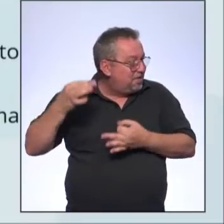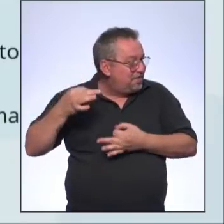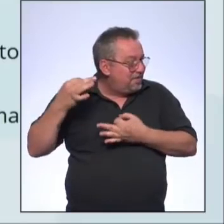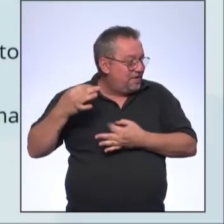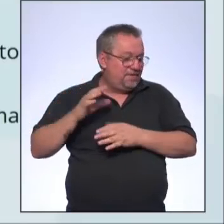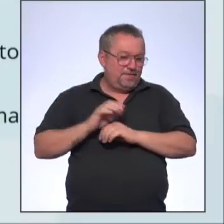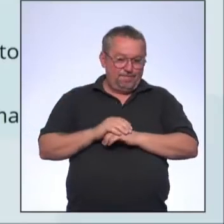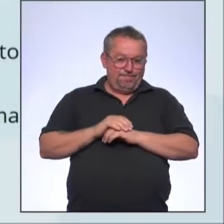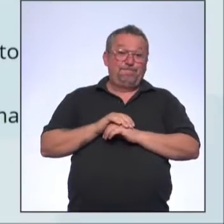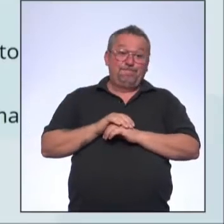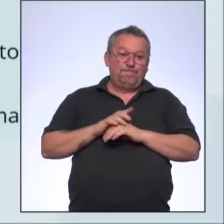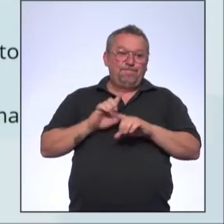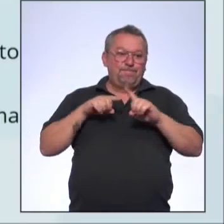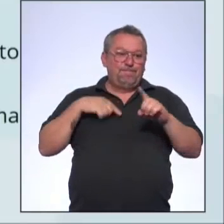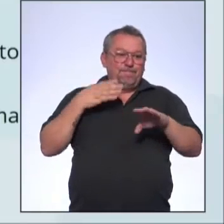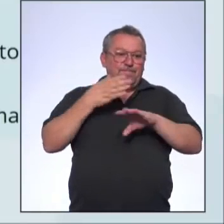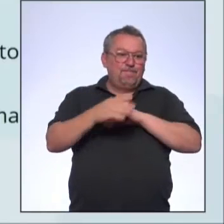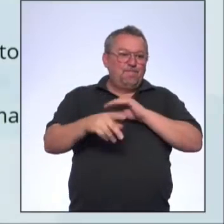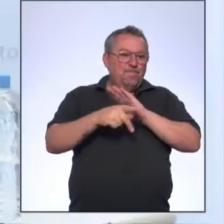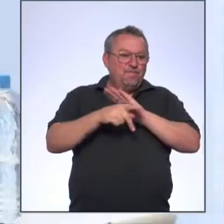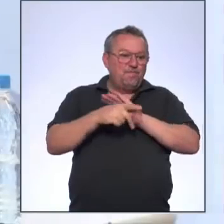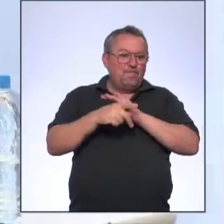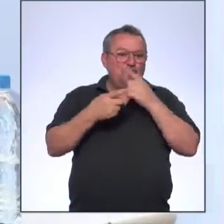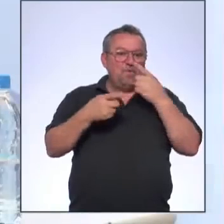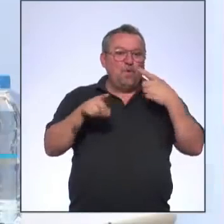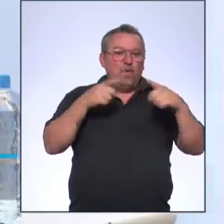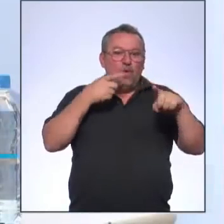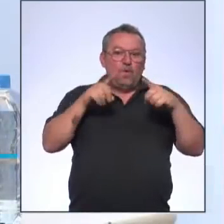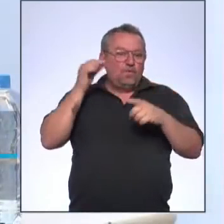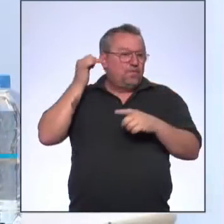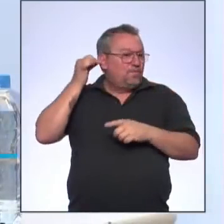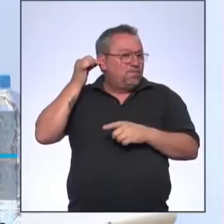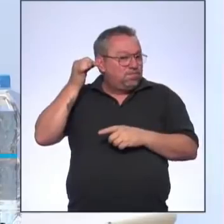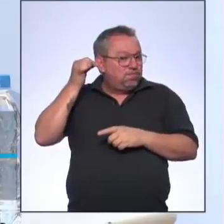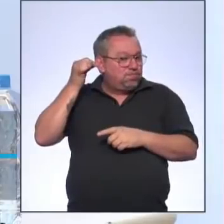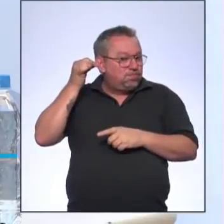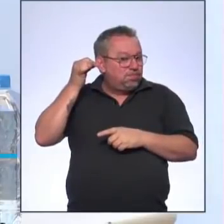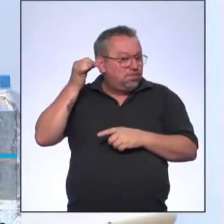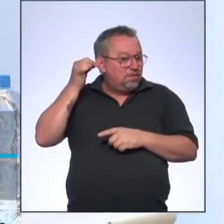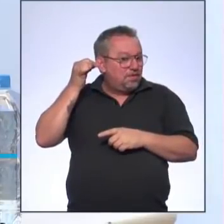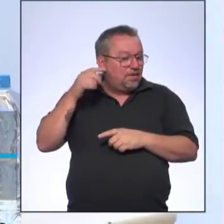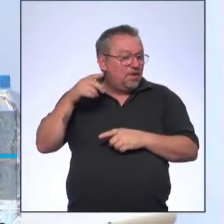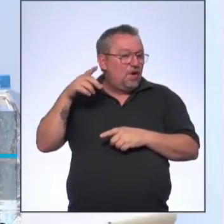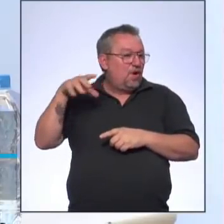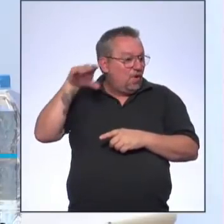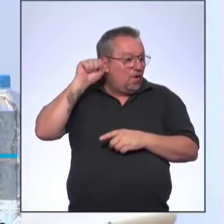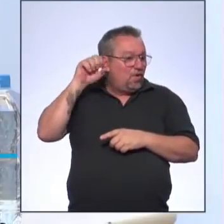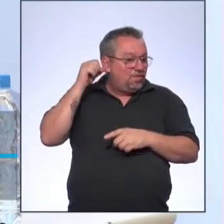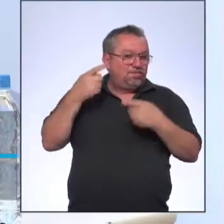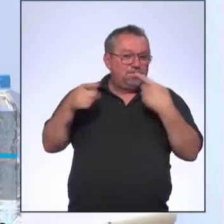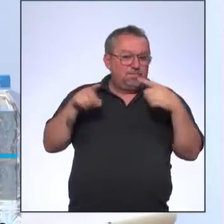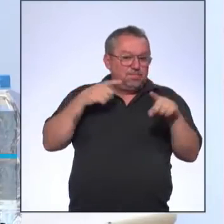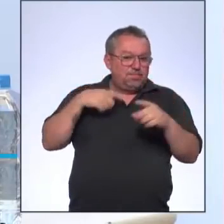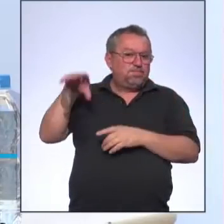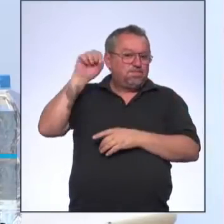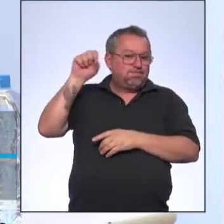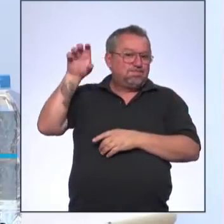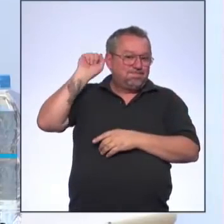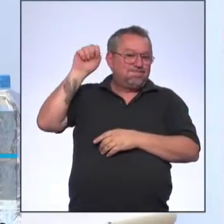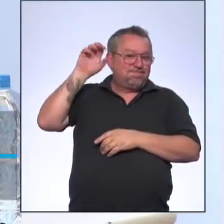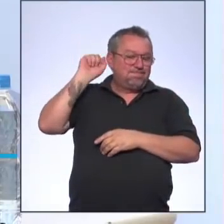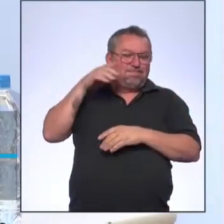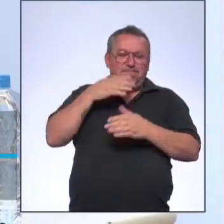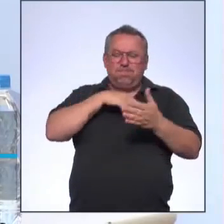é a academia para o ouvido? Academia para deixar o ouvido forte. Ouvir muita música, pessoal. E diversos tipos de música. É